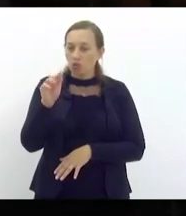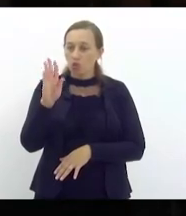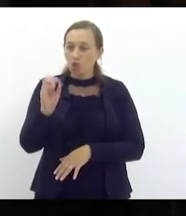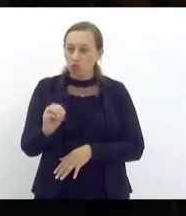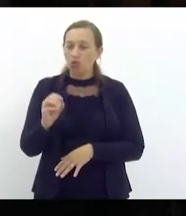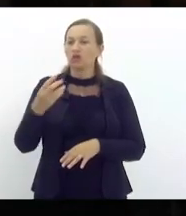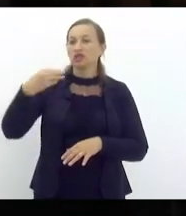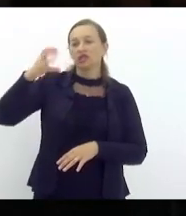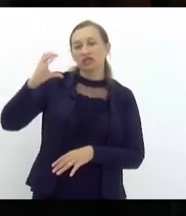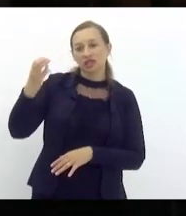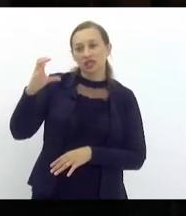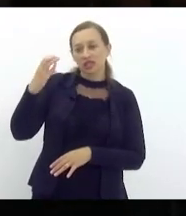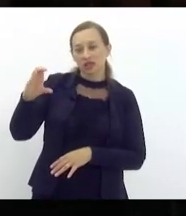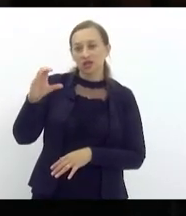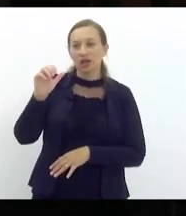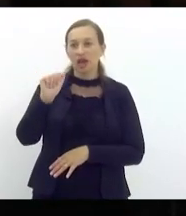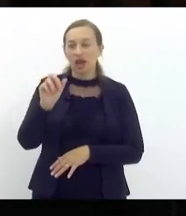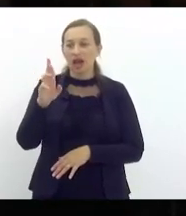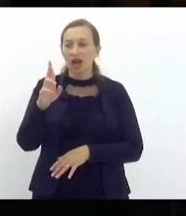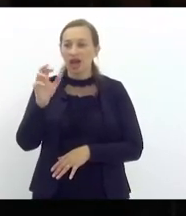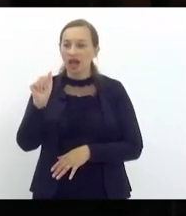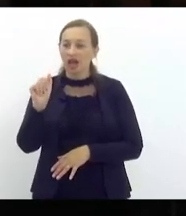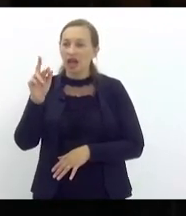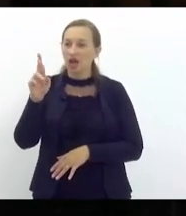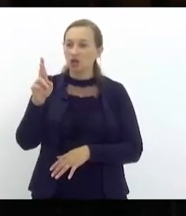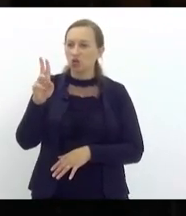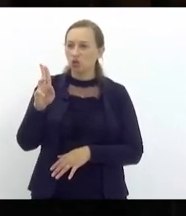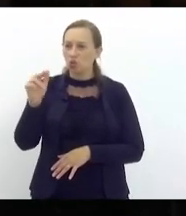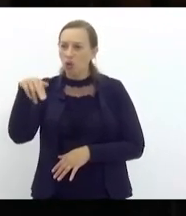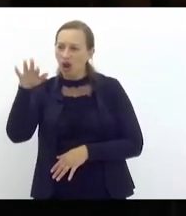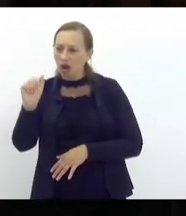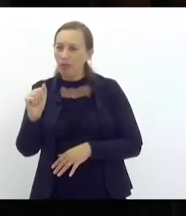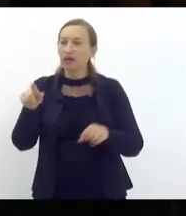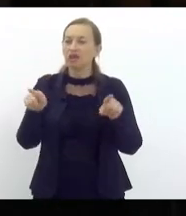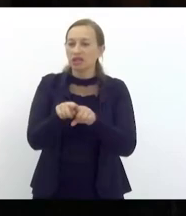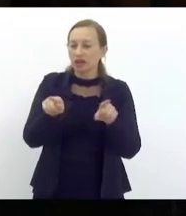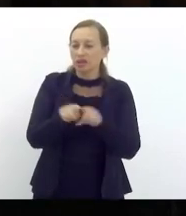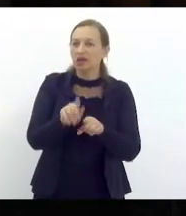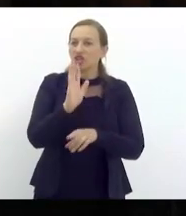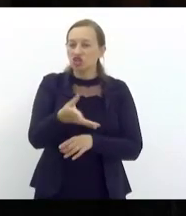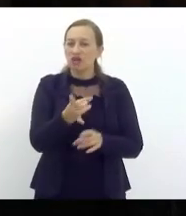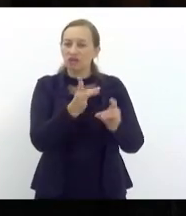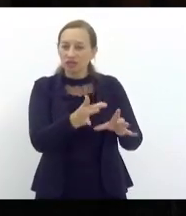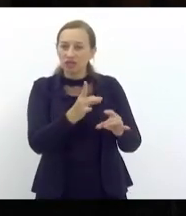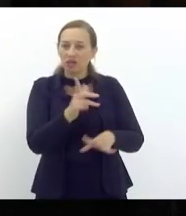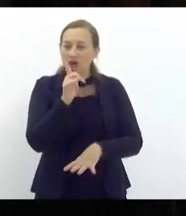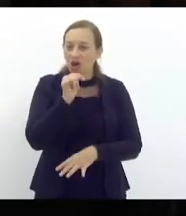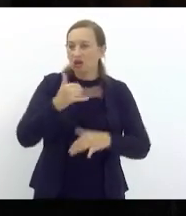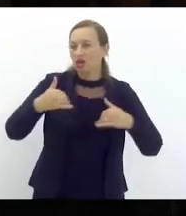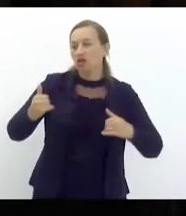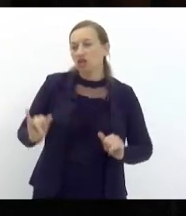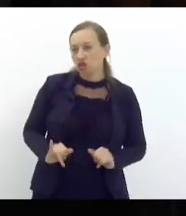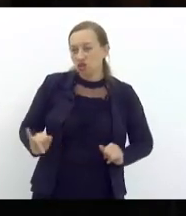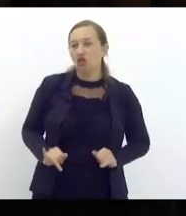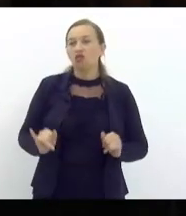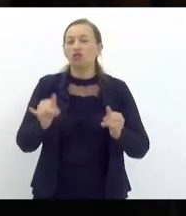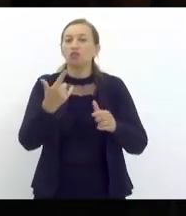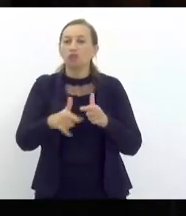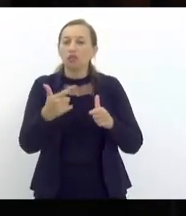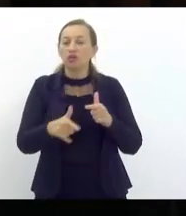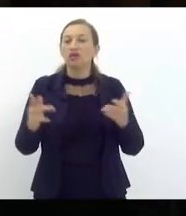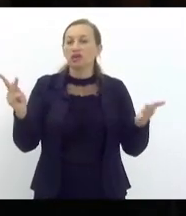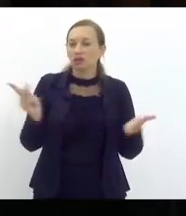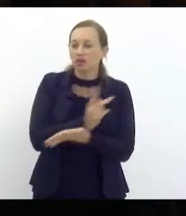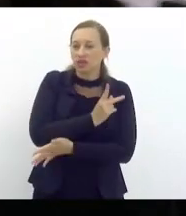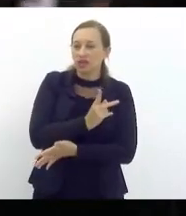e outras cidades aí do nosso estado que também já tem a privatização da água e que sofre com esses problemas então o que está acontecendo em Teresópolis